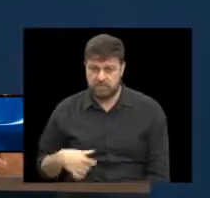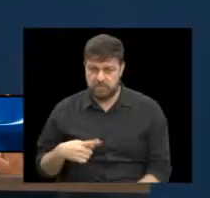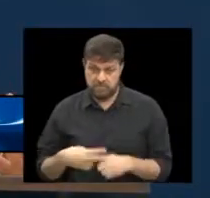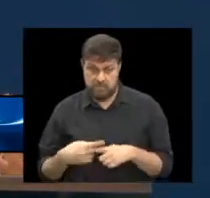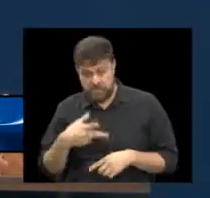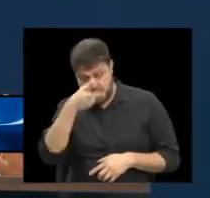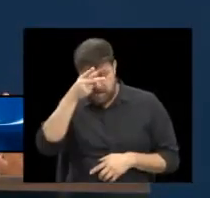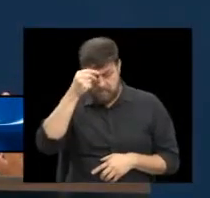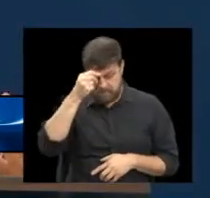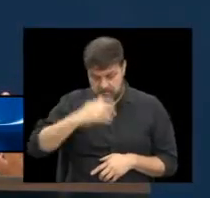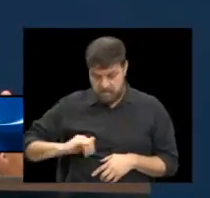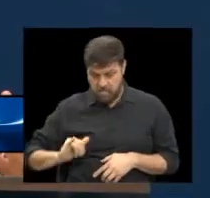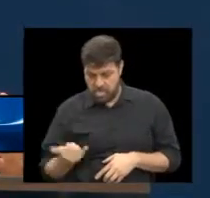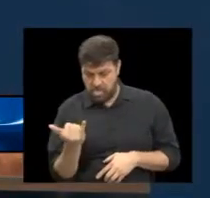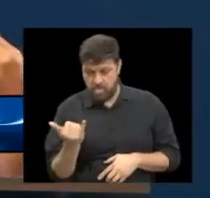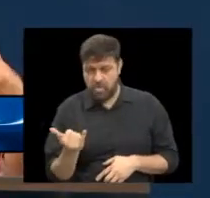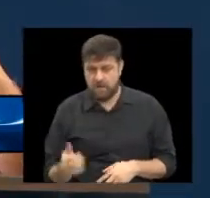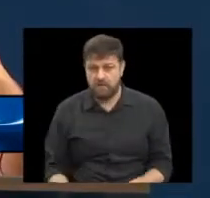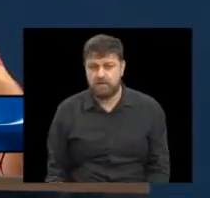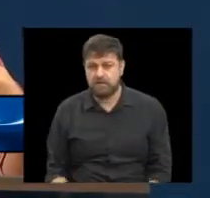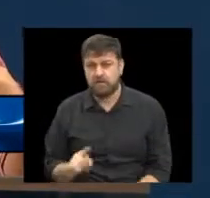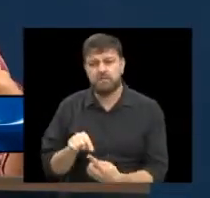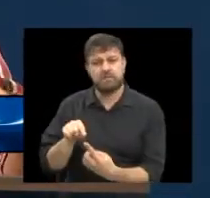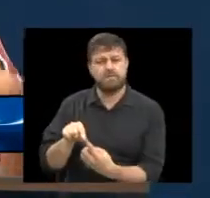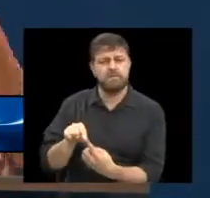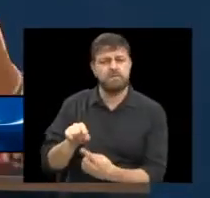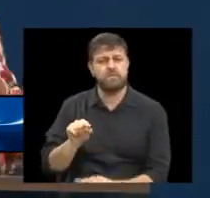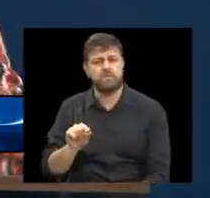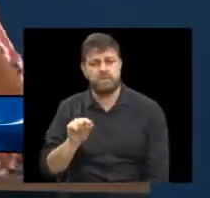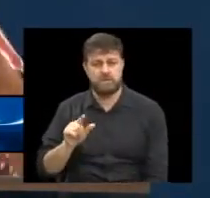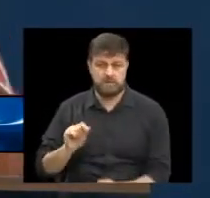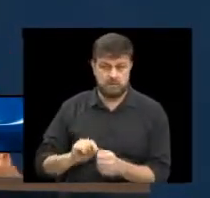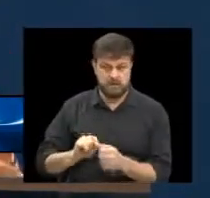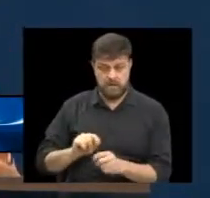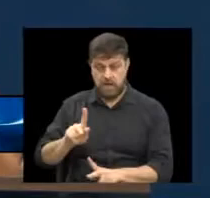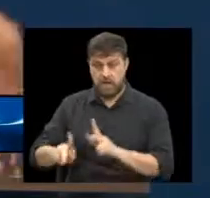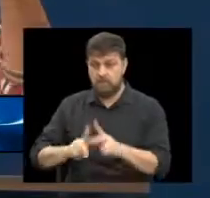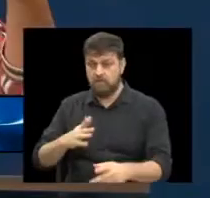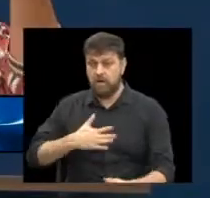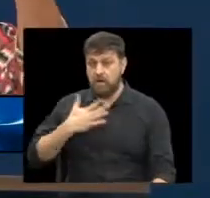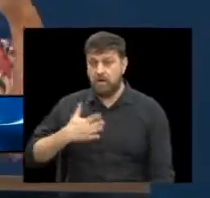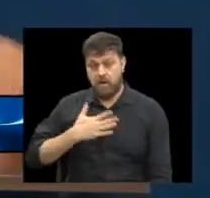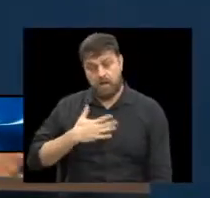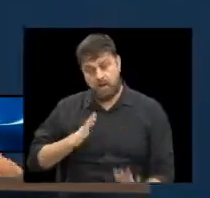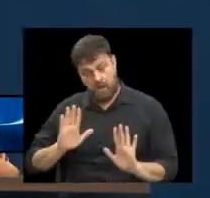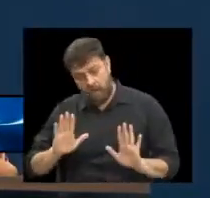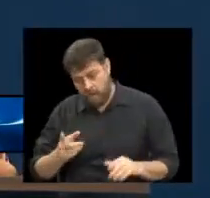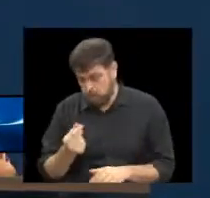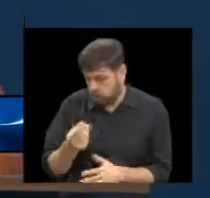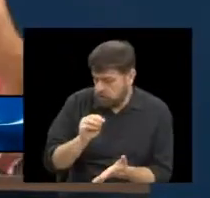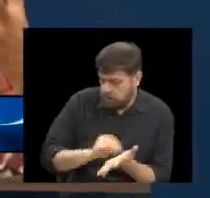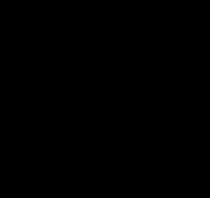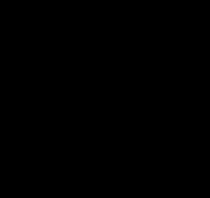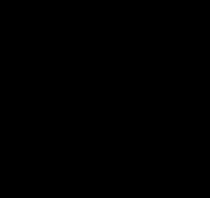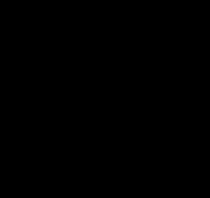da prefeitura, da gestão, para alarmar a população e criar a situação de